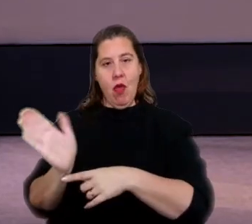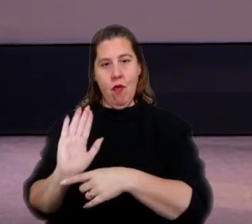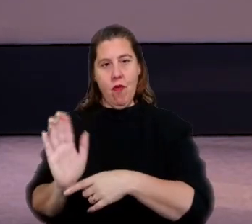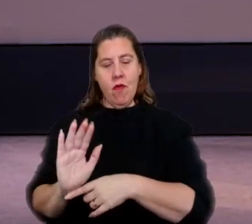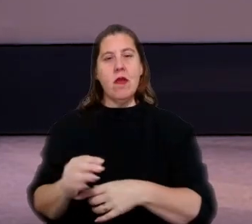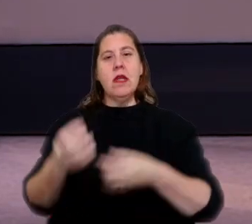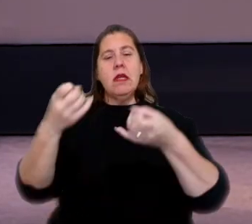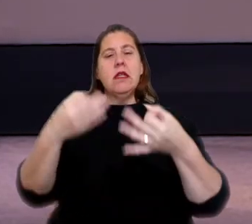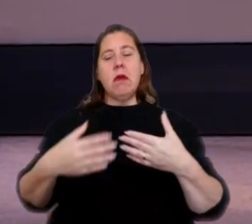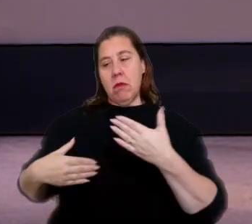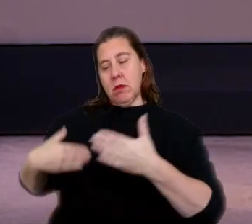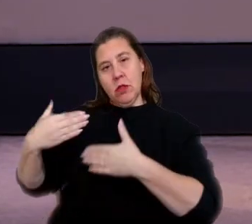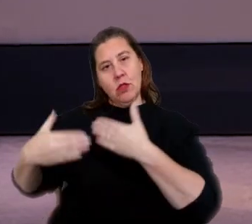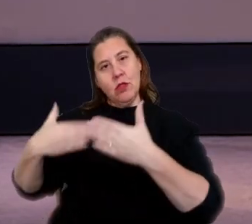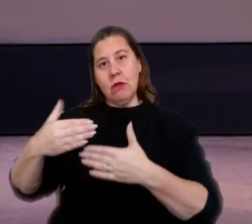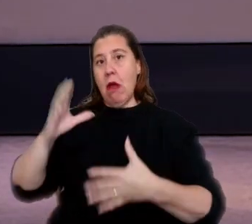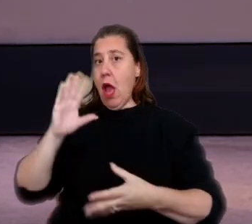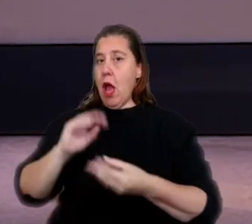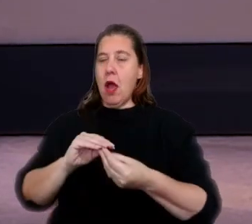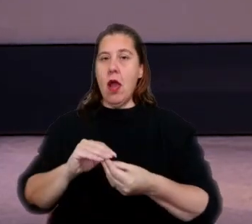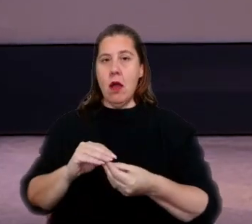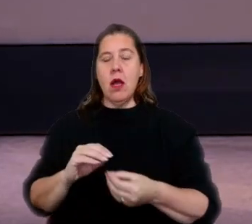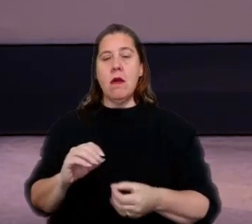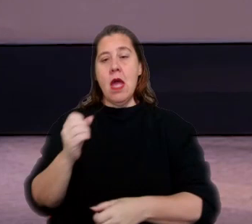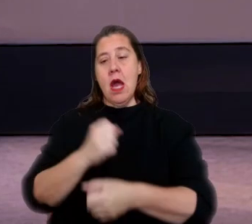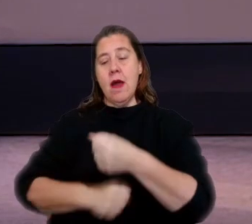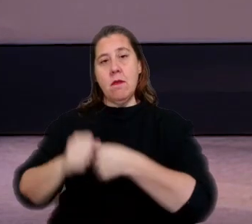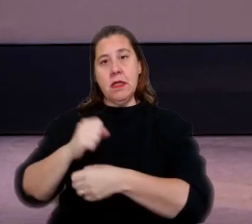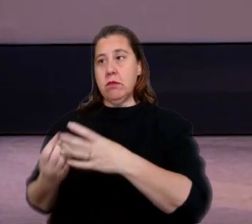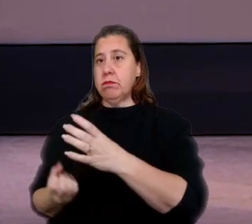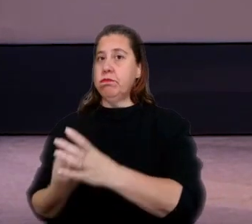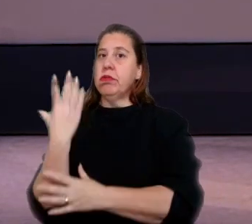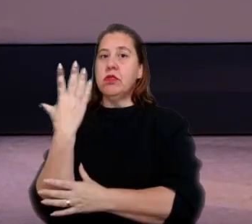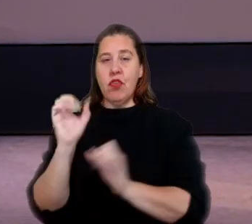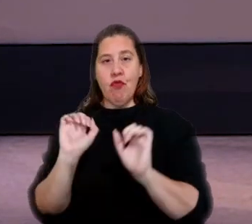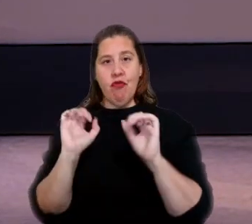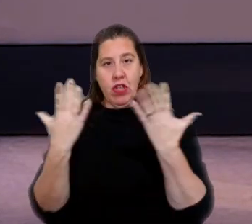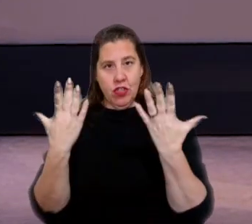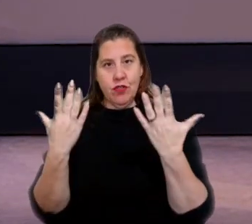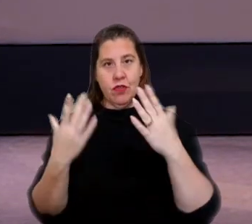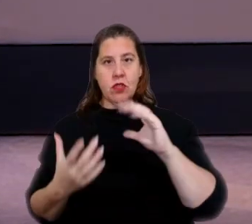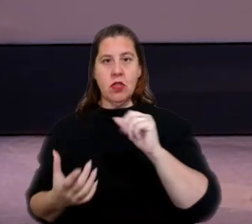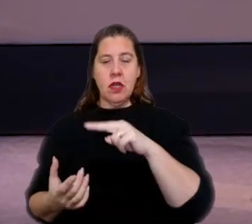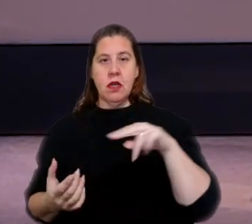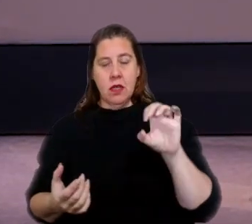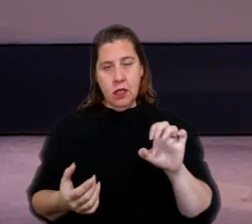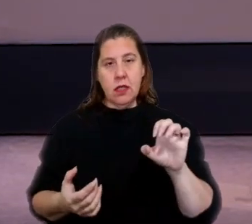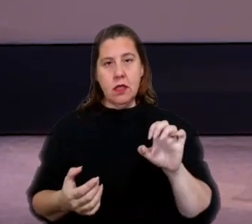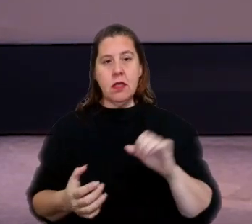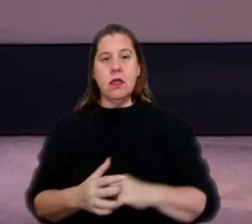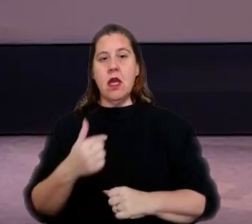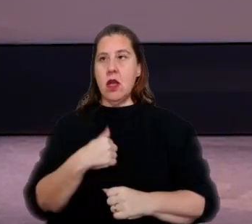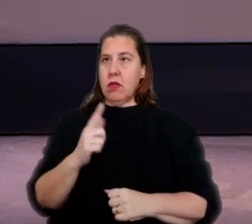filme. E contando um pouco da trajetória dele de forma muito breve, ele estreou no ano passado no Festival de Cannes. Foi um dos grandes favoritos